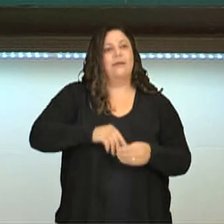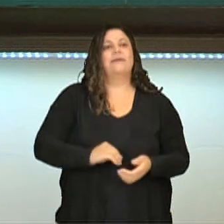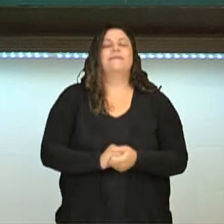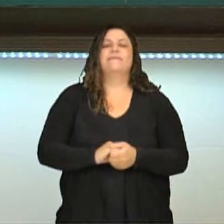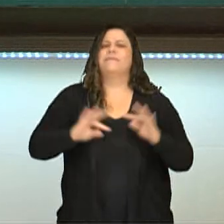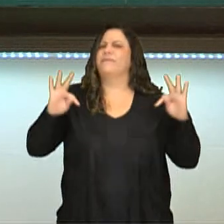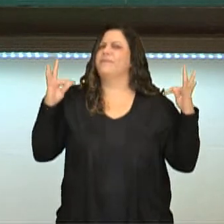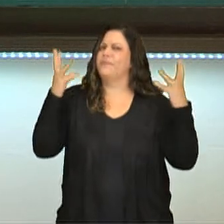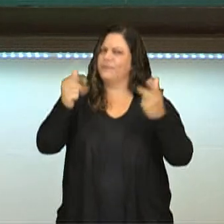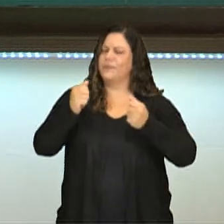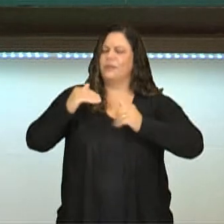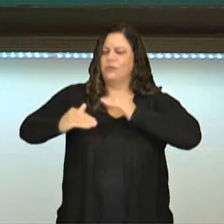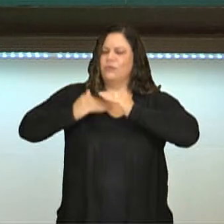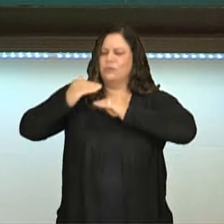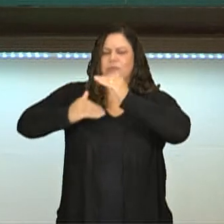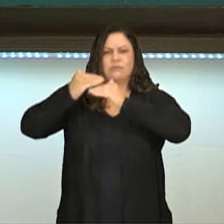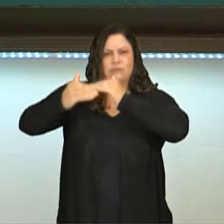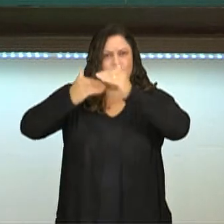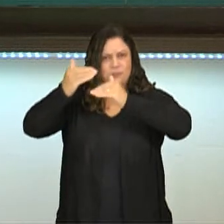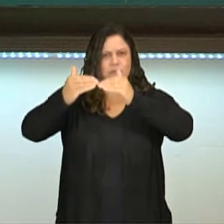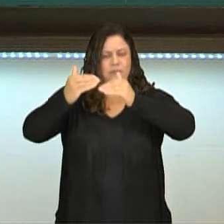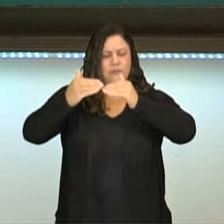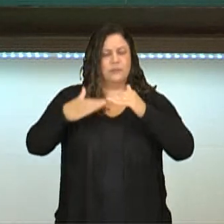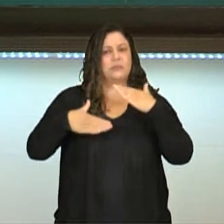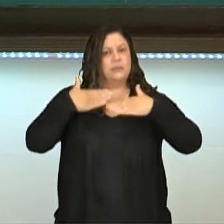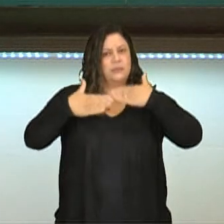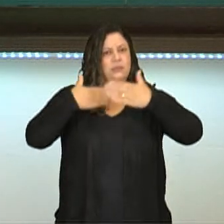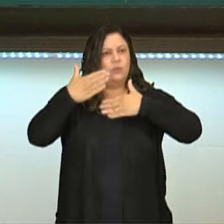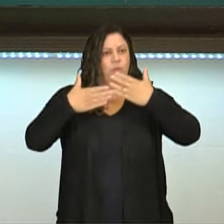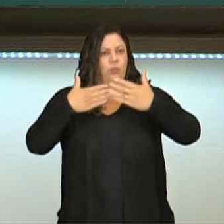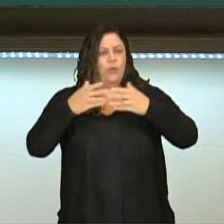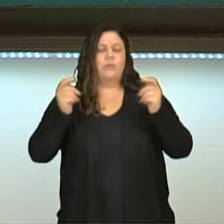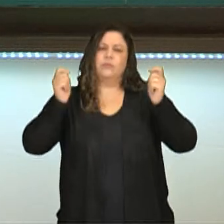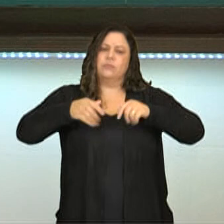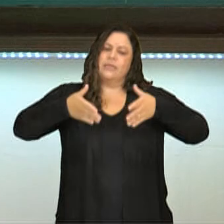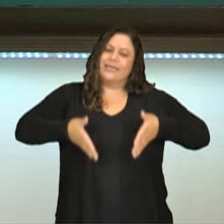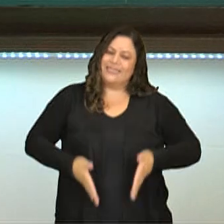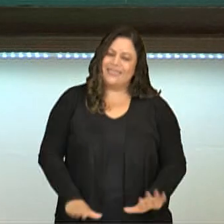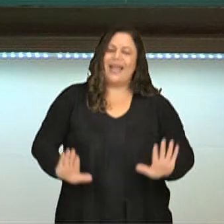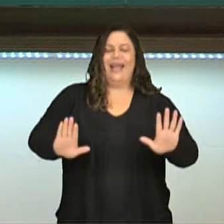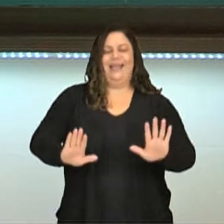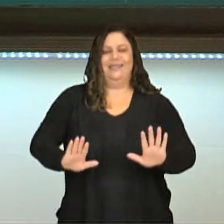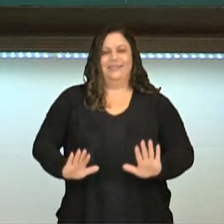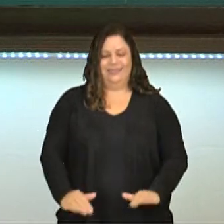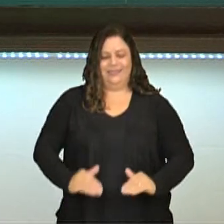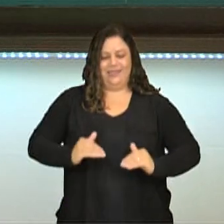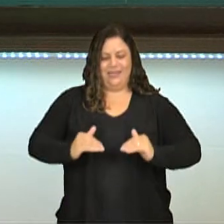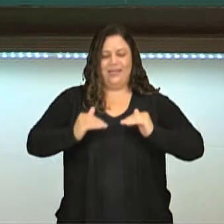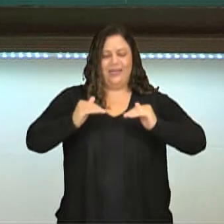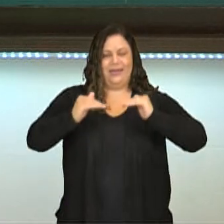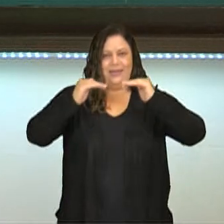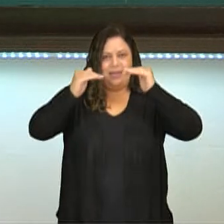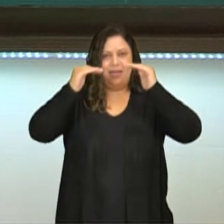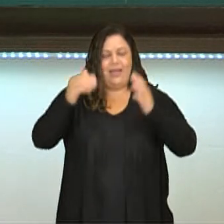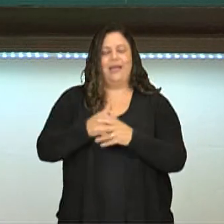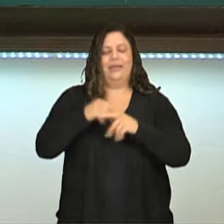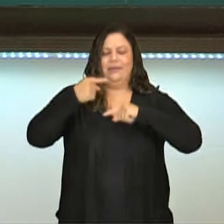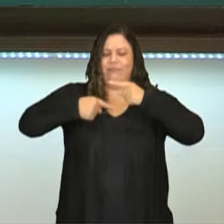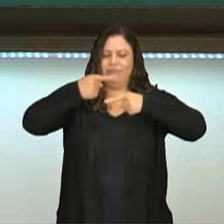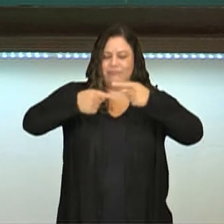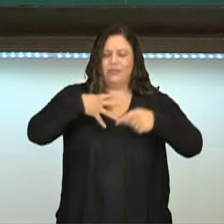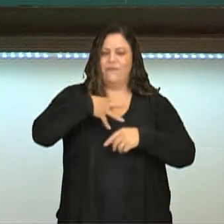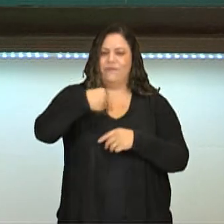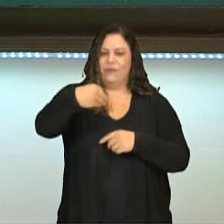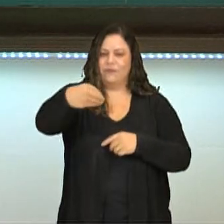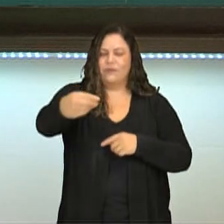seres vivos se desenvolvem e dentro desse desenvolvimento a gente vai dizer que eles nascem, eles crescem, eles reproduzem, eles envelhecem